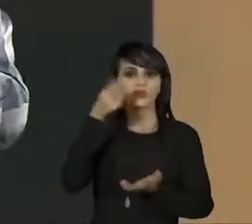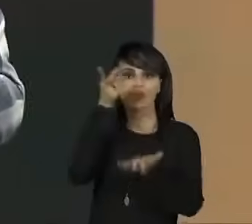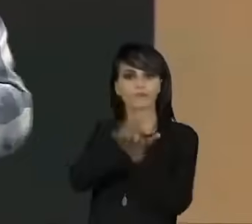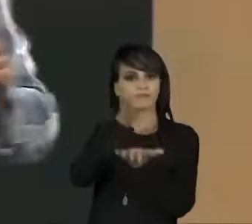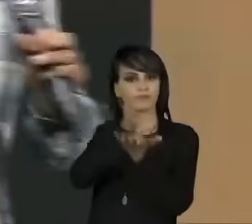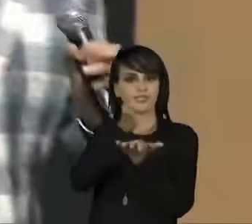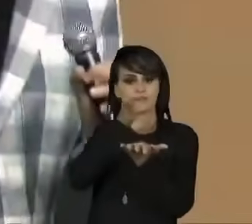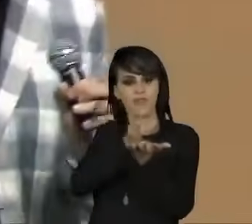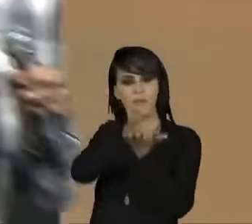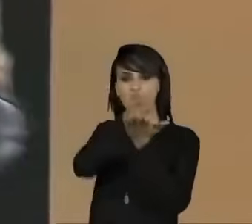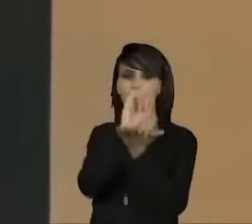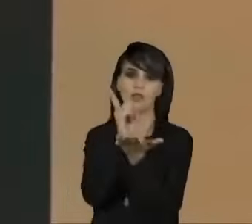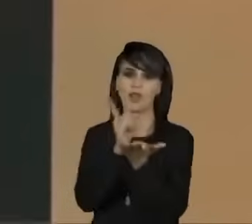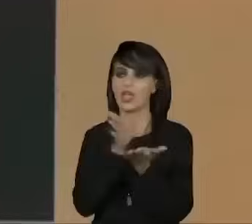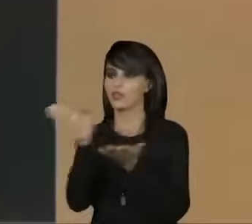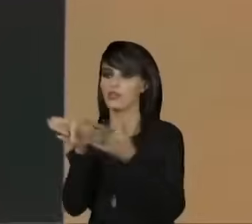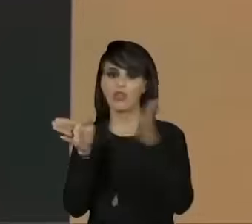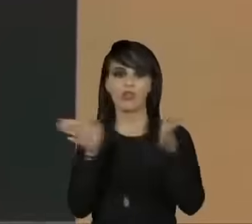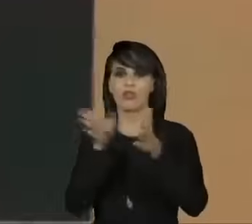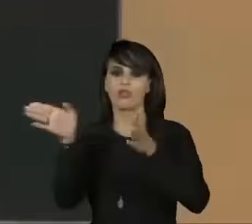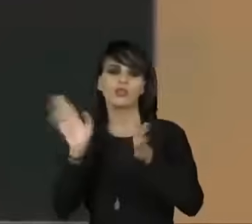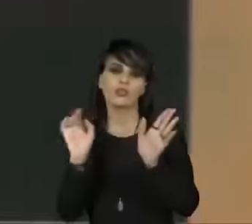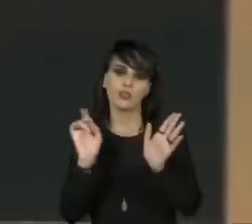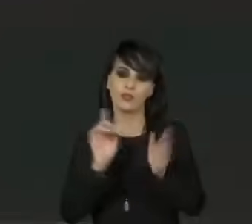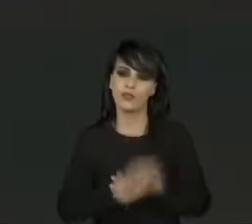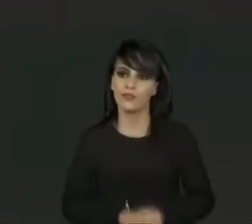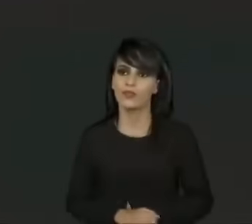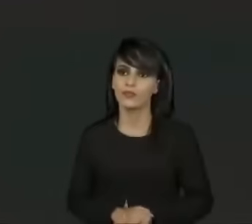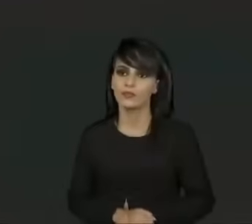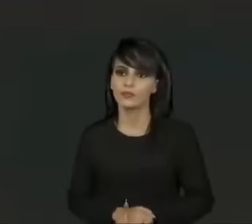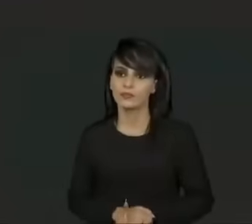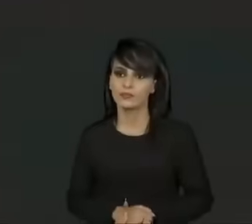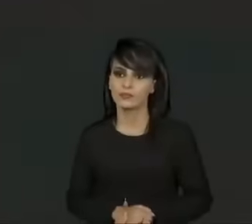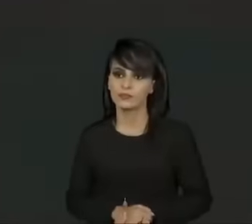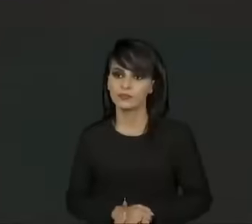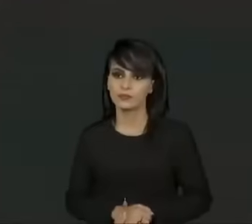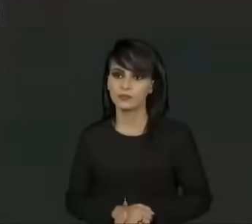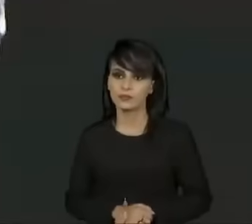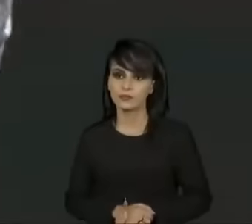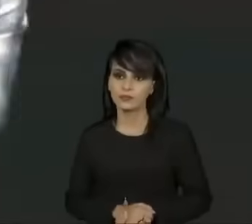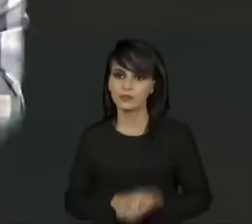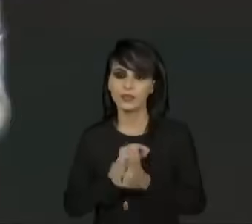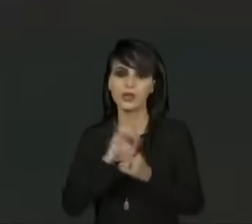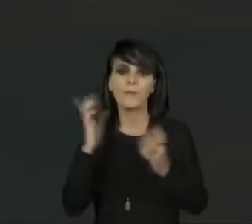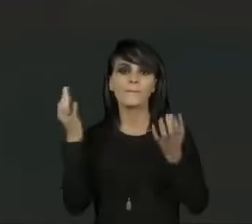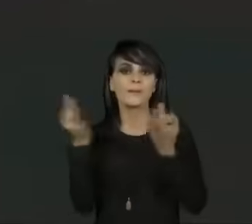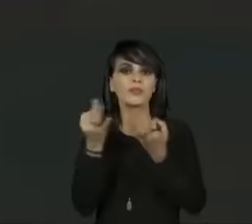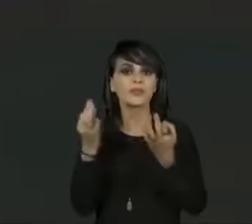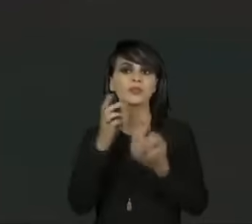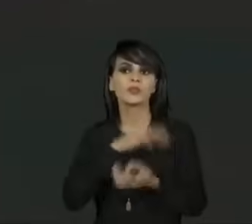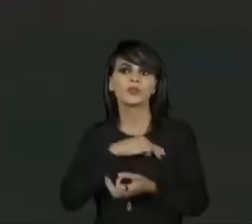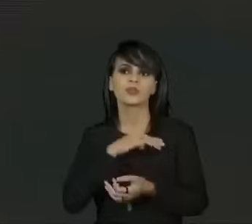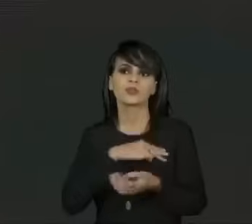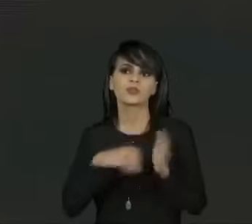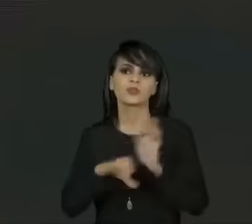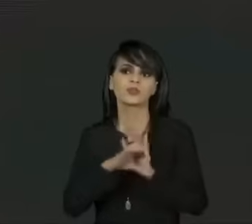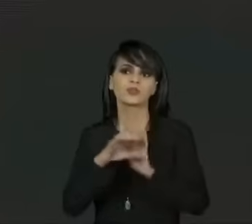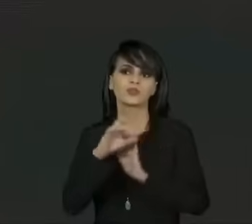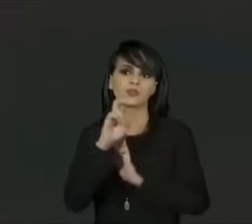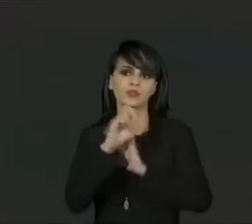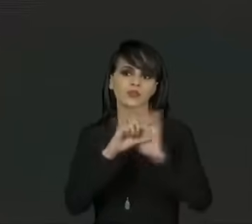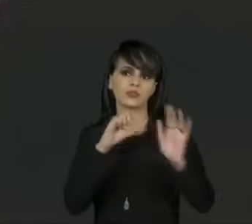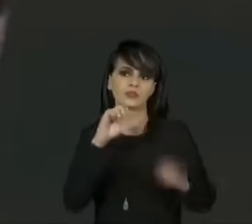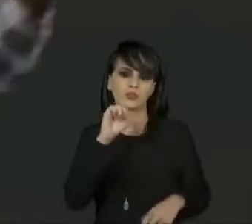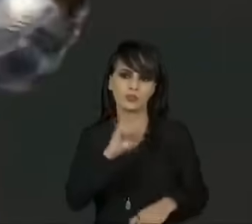é aqui não é aqui não é aqui também encaixa agora o que vai encaixar perfeitamente é Mateus 58